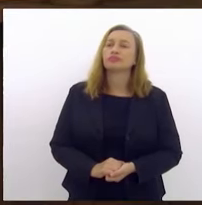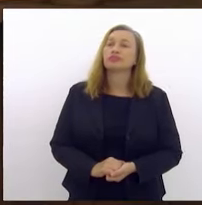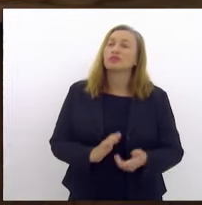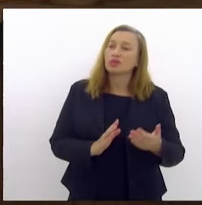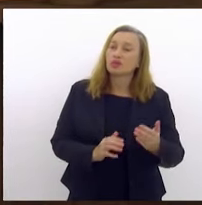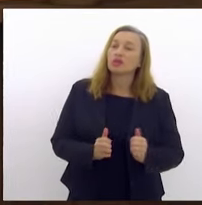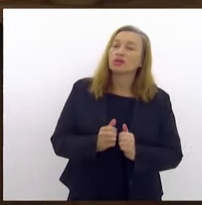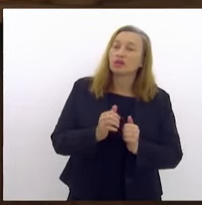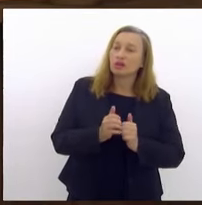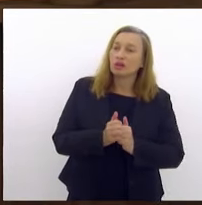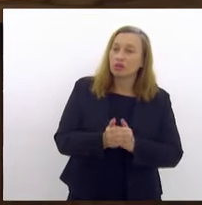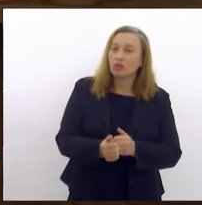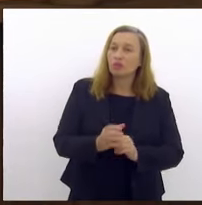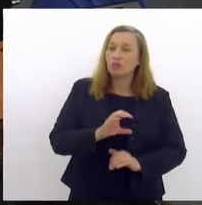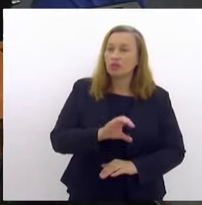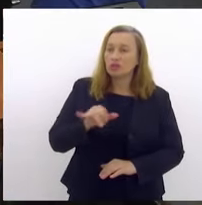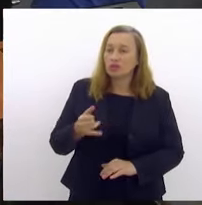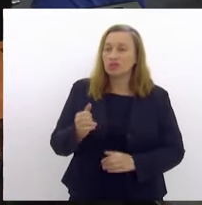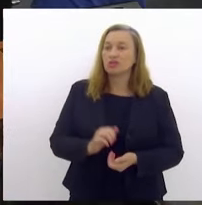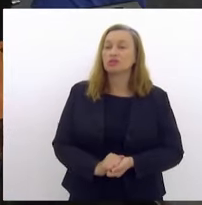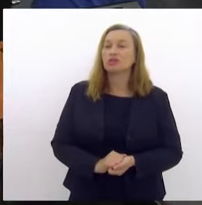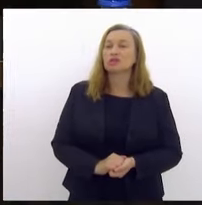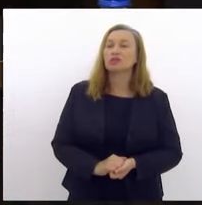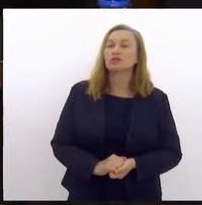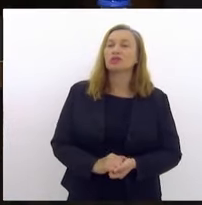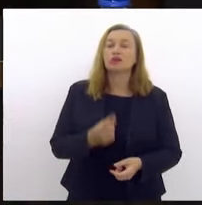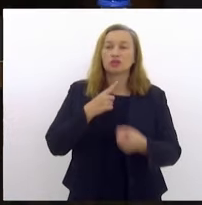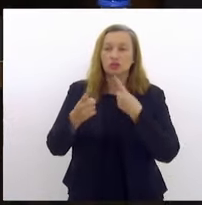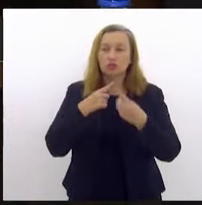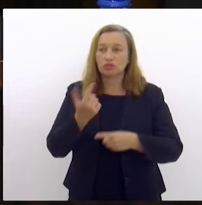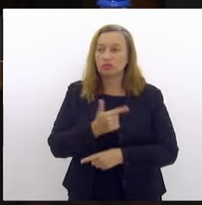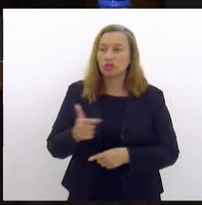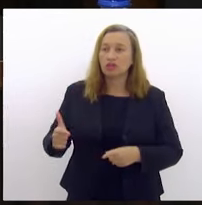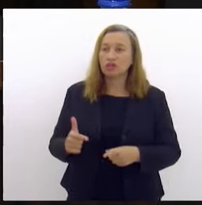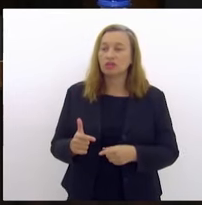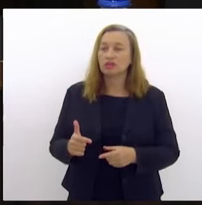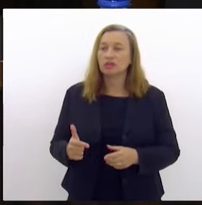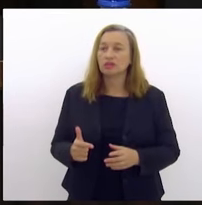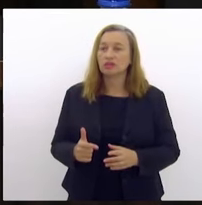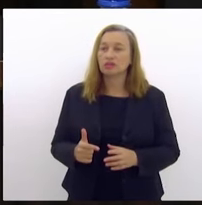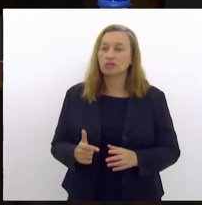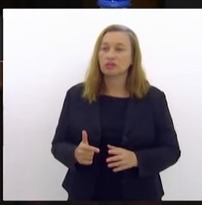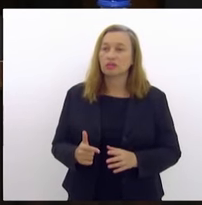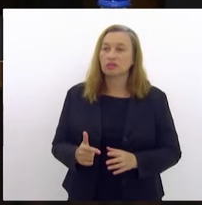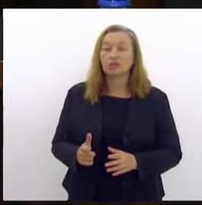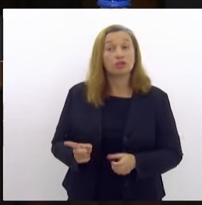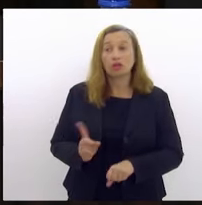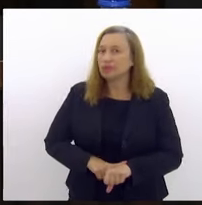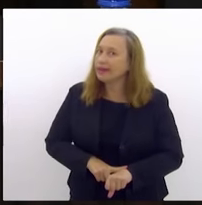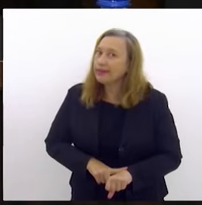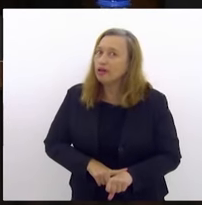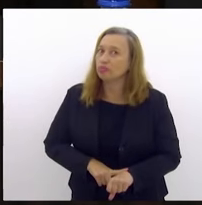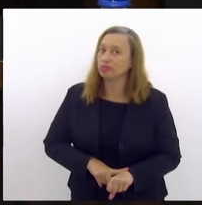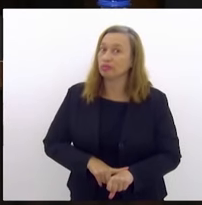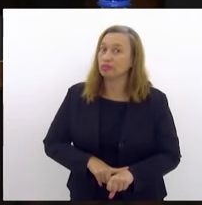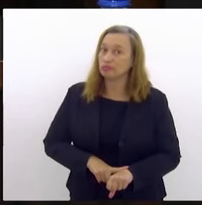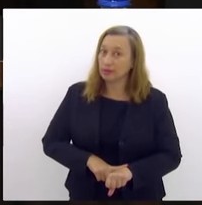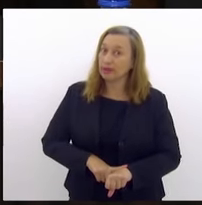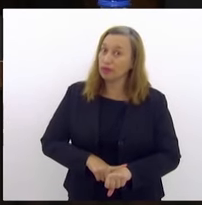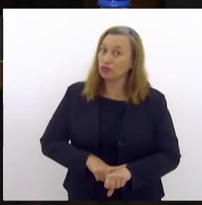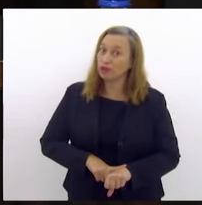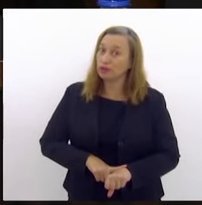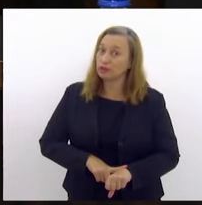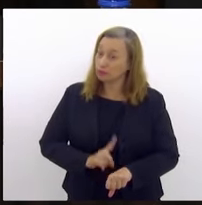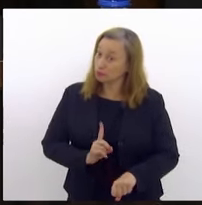Acompanhe o parecer da CCJ. Com os pareceres emitidos em discussão, não havendo o que quer. Não vai dar tempo. E aí eu vou terminar no